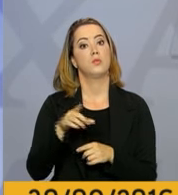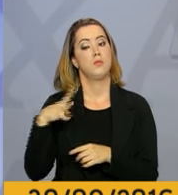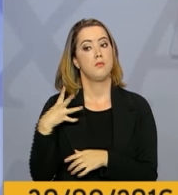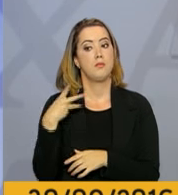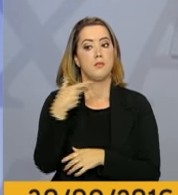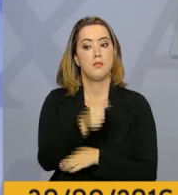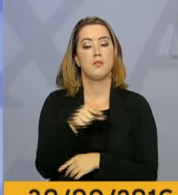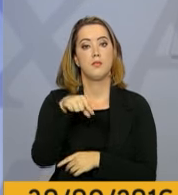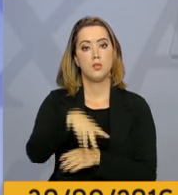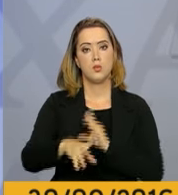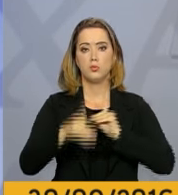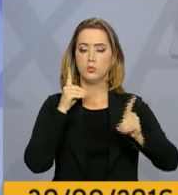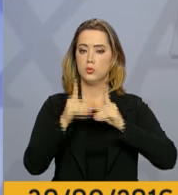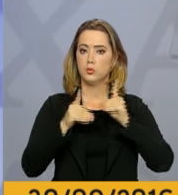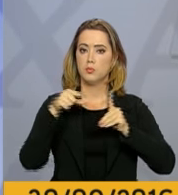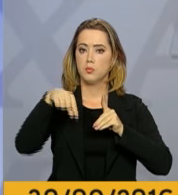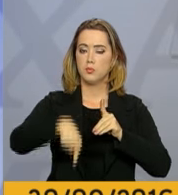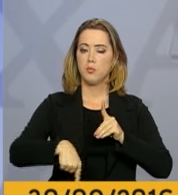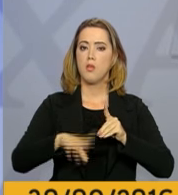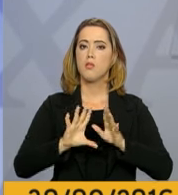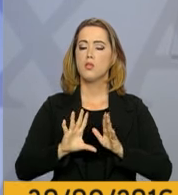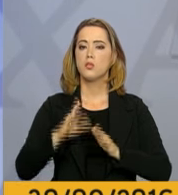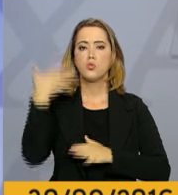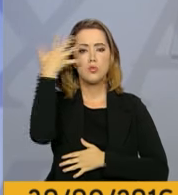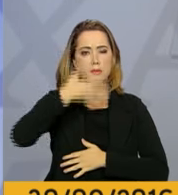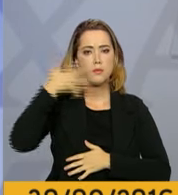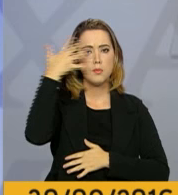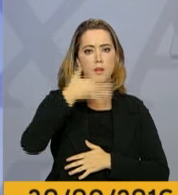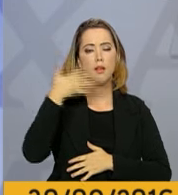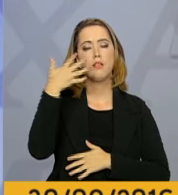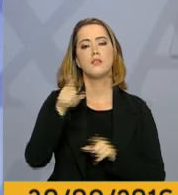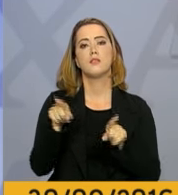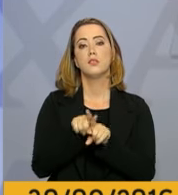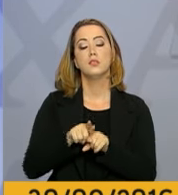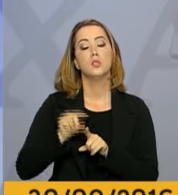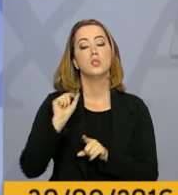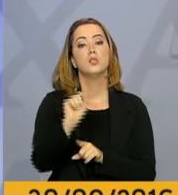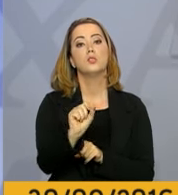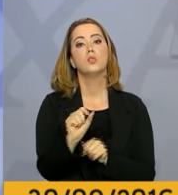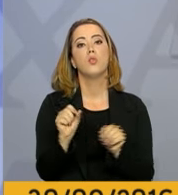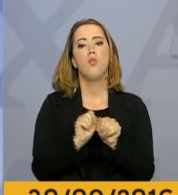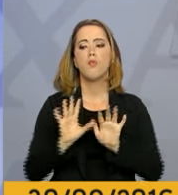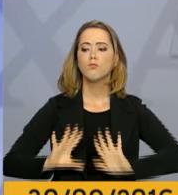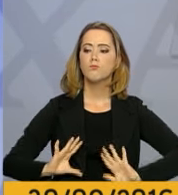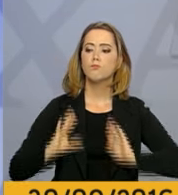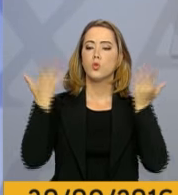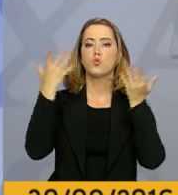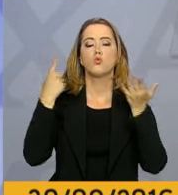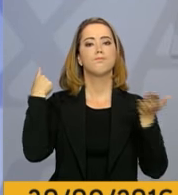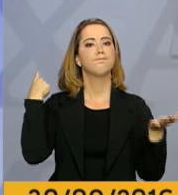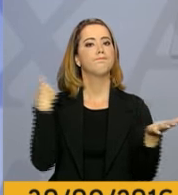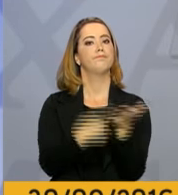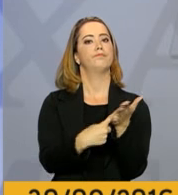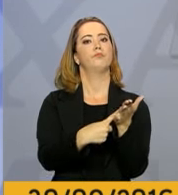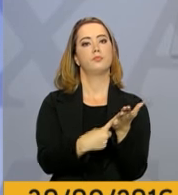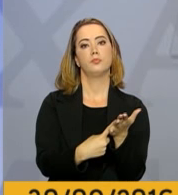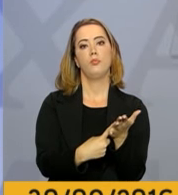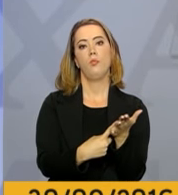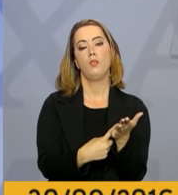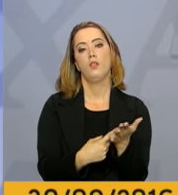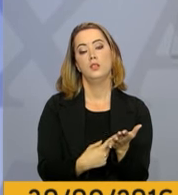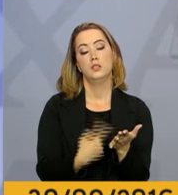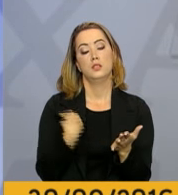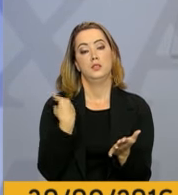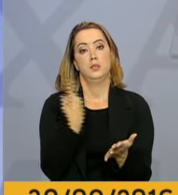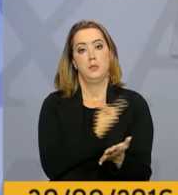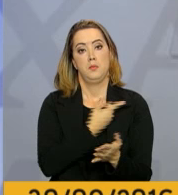debates deste seminário o torna um evento obrigatório